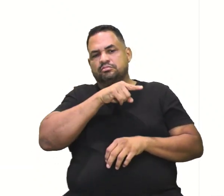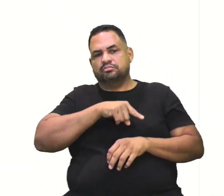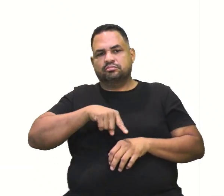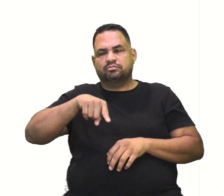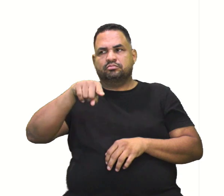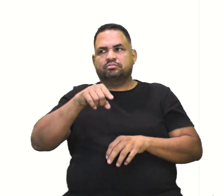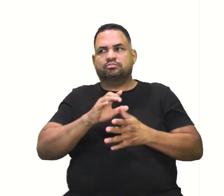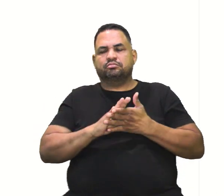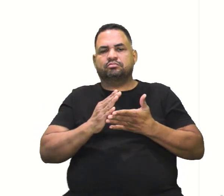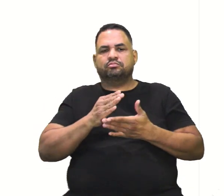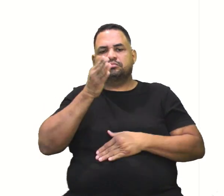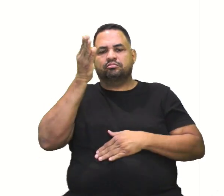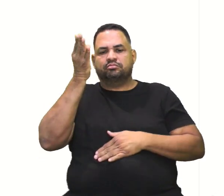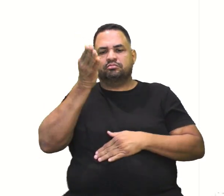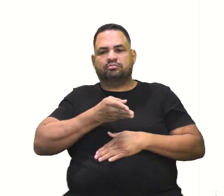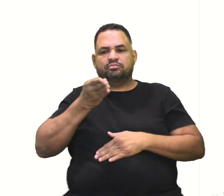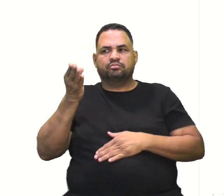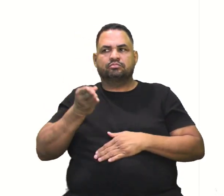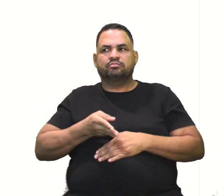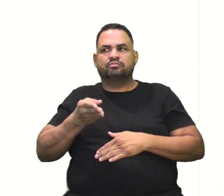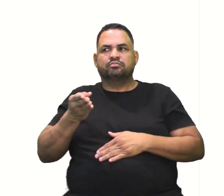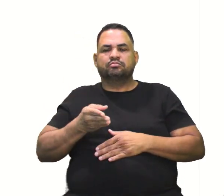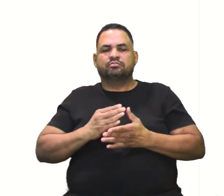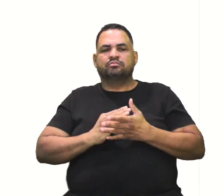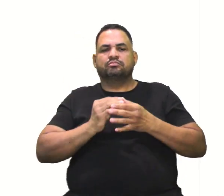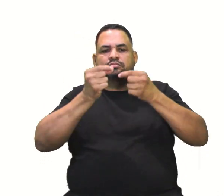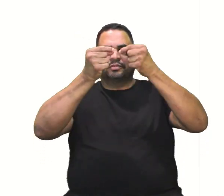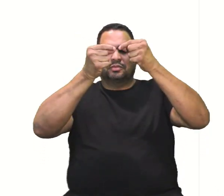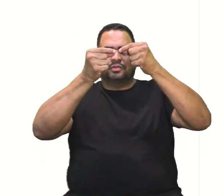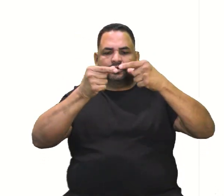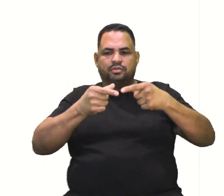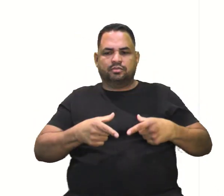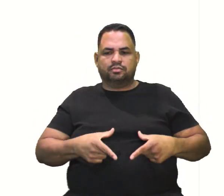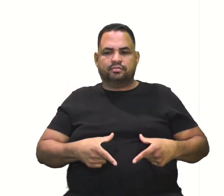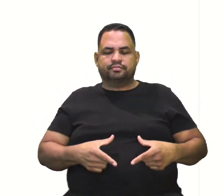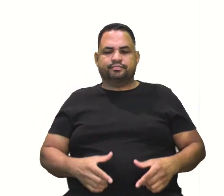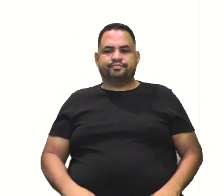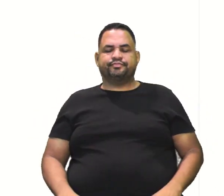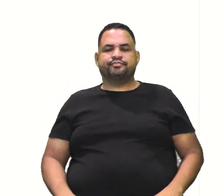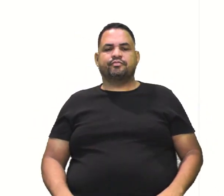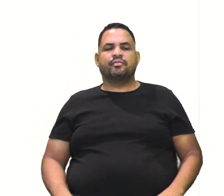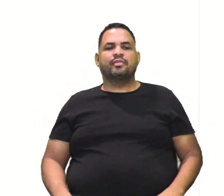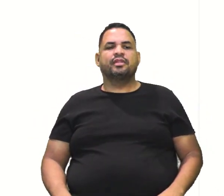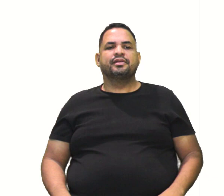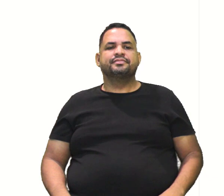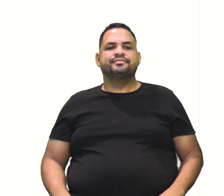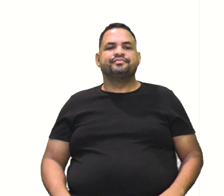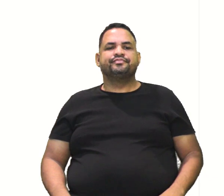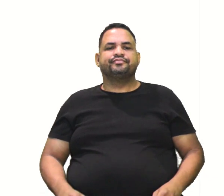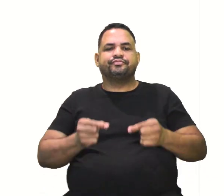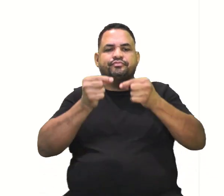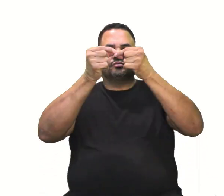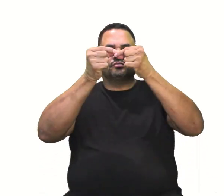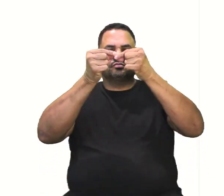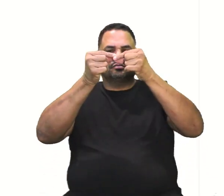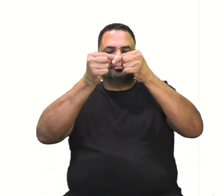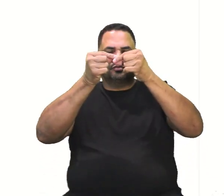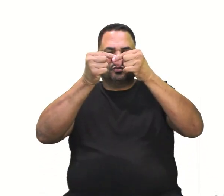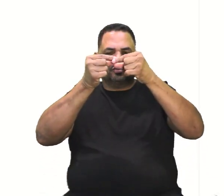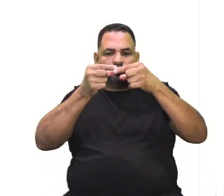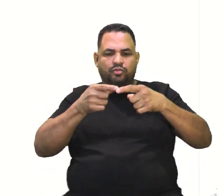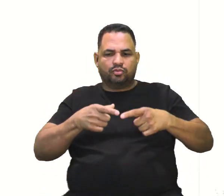cortes cônicos são cortes feitos na cônica, né? Nossa figura geométrica espacial cônica. Cone, isso. No cone.